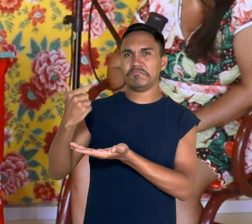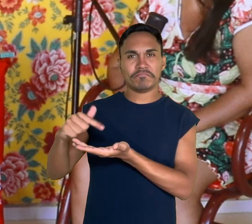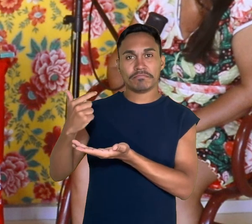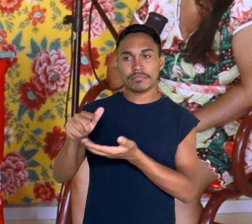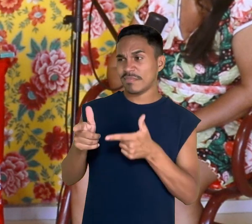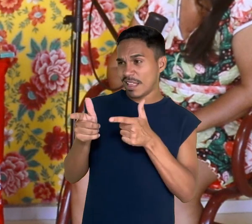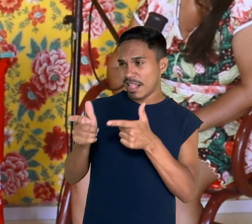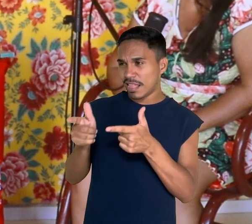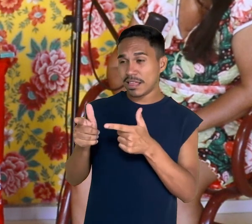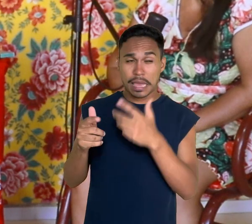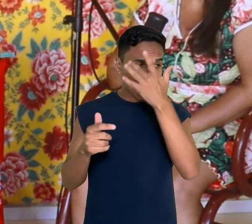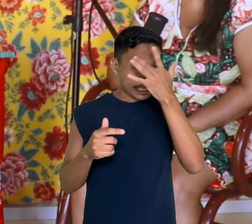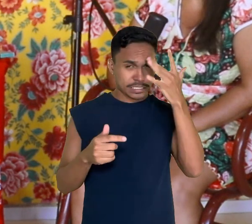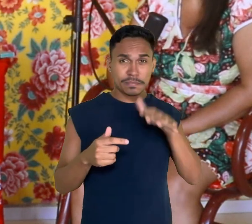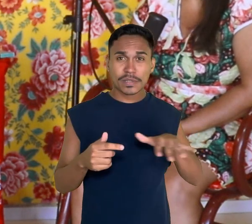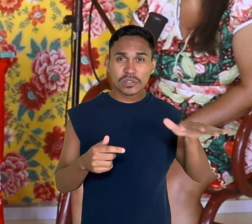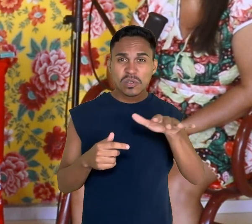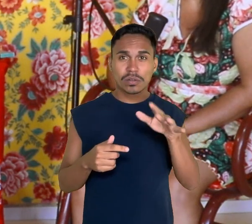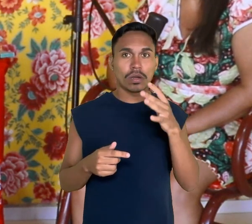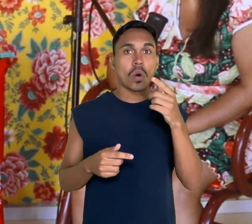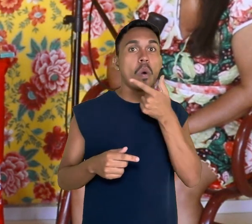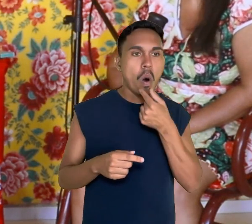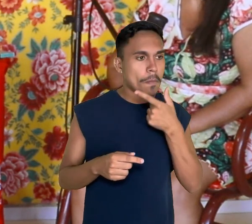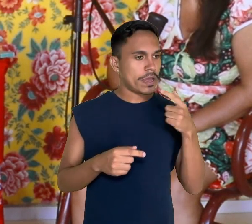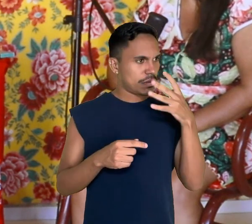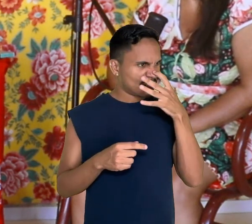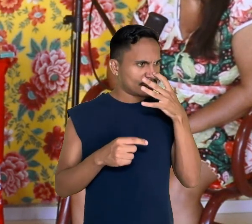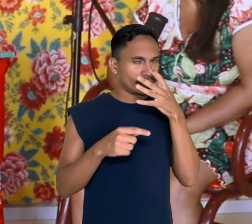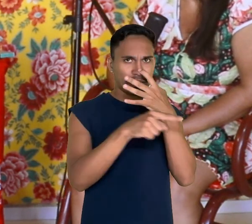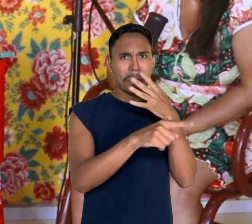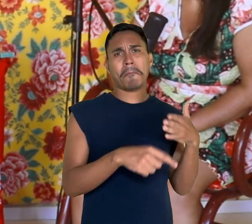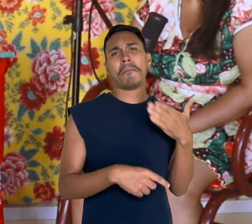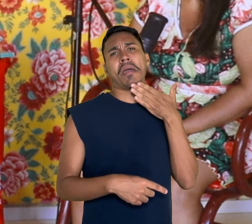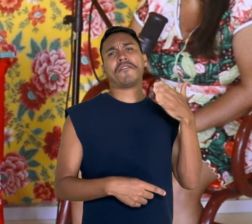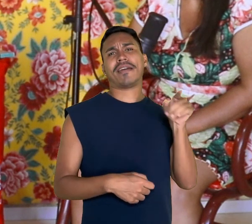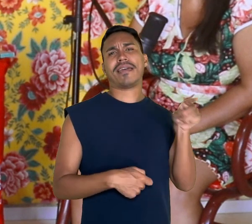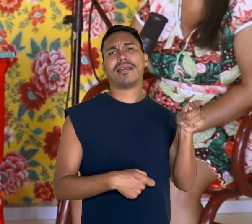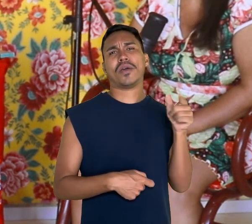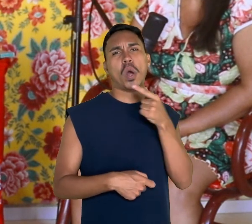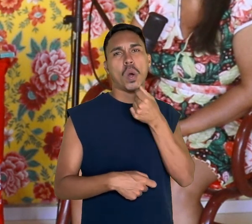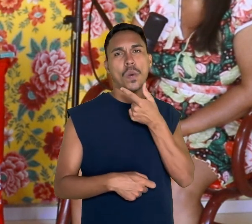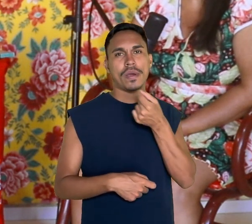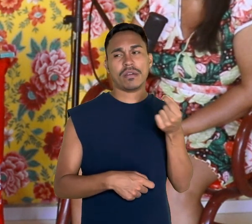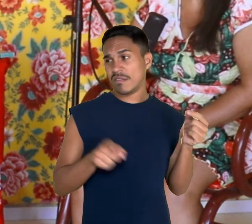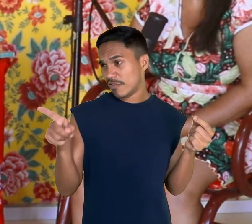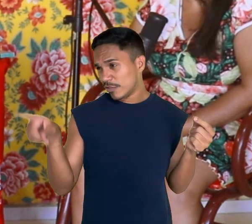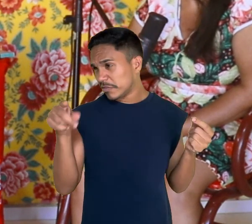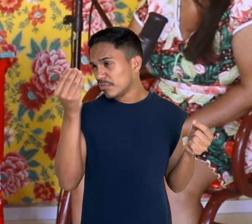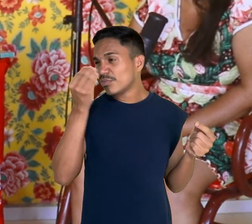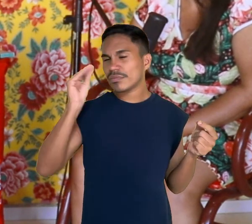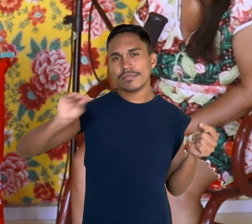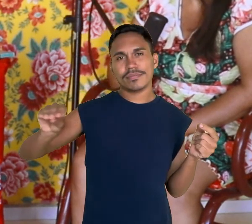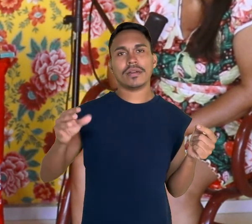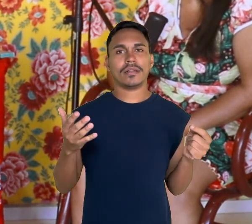dançar coco, que ninguém não ia ver o nosso, não ia deixar de assistir um coco de homem, ou seja, do mestre Dodô, no caso, para assistir